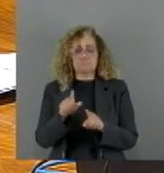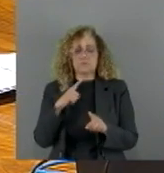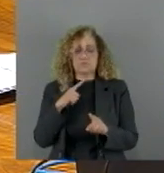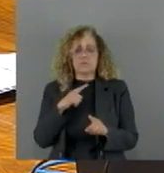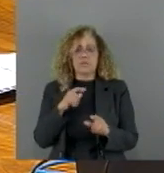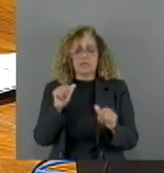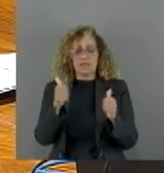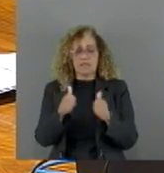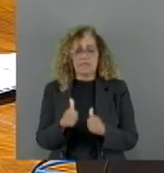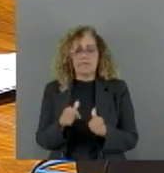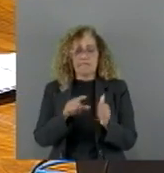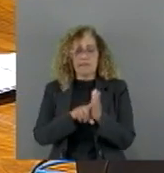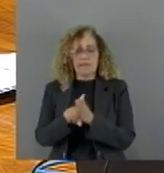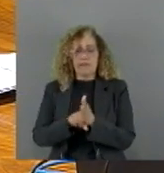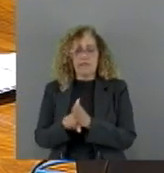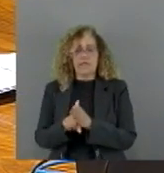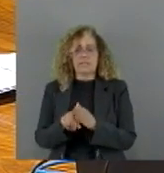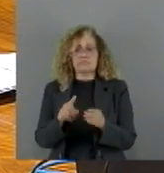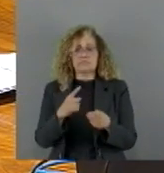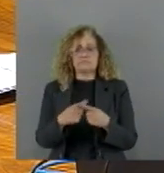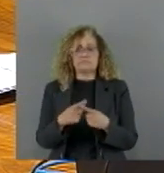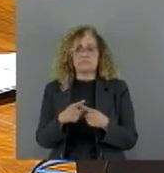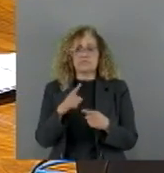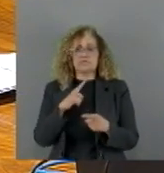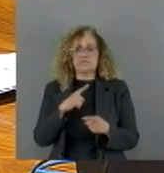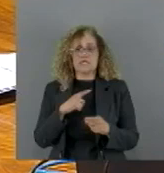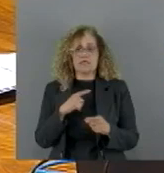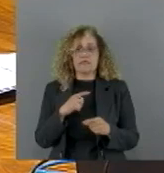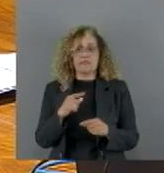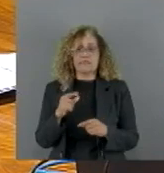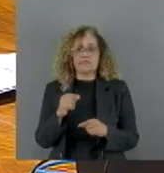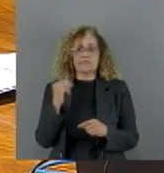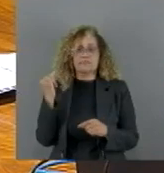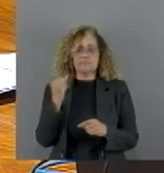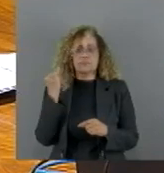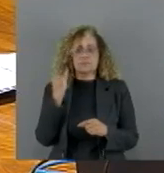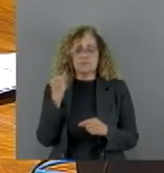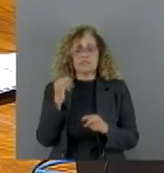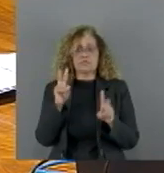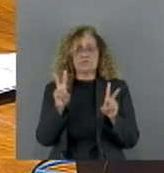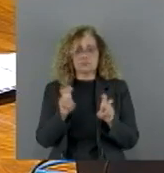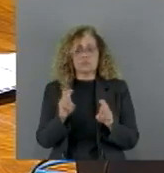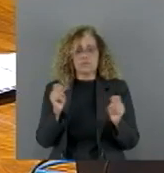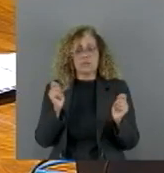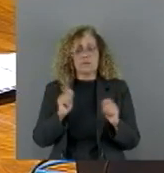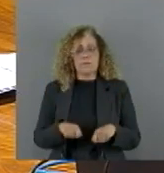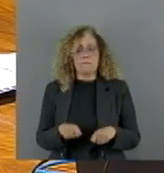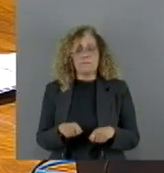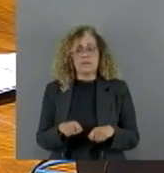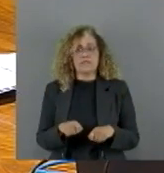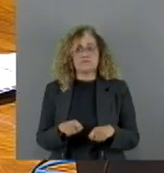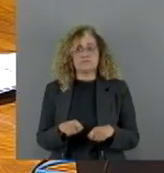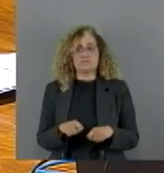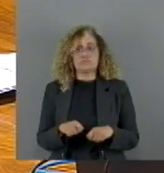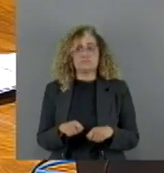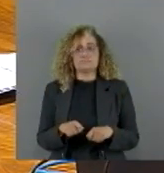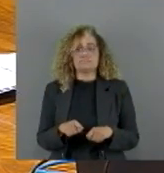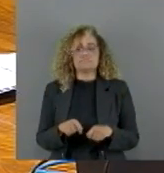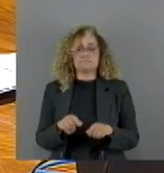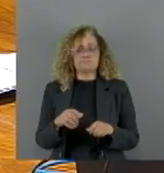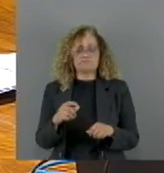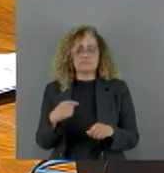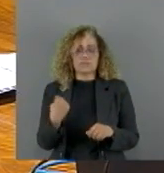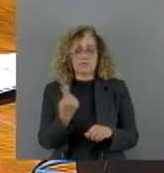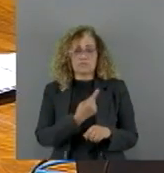análise. Ademais, em virtude do caráter exclusivo do exame da matéria, compete subsidiariamente a esse